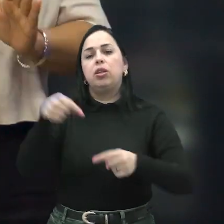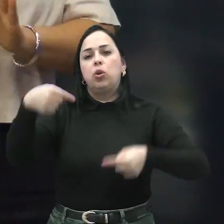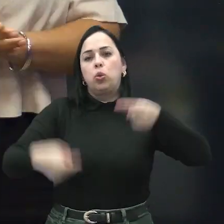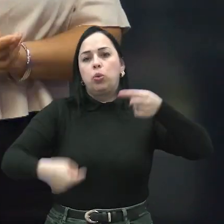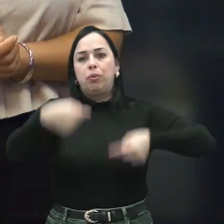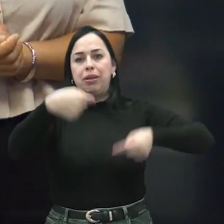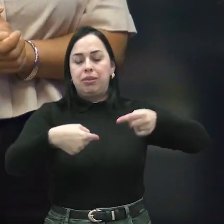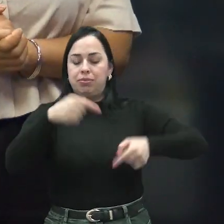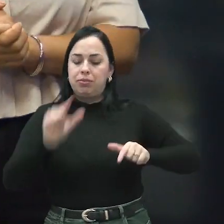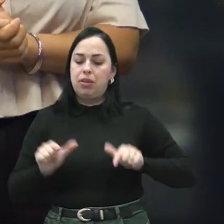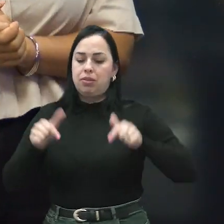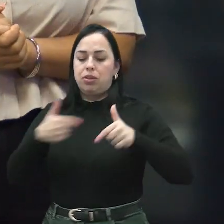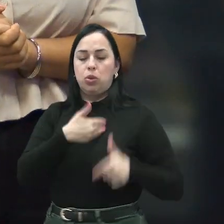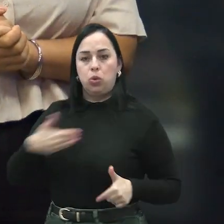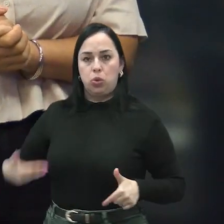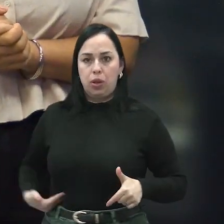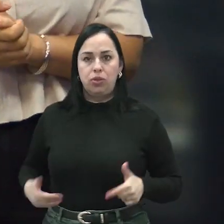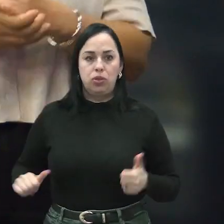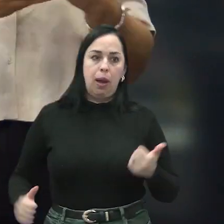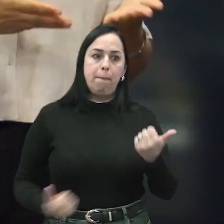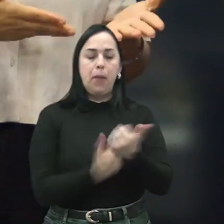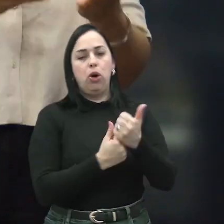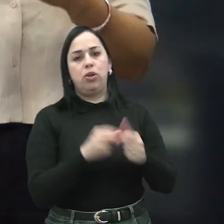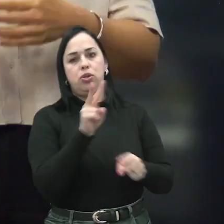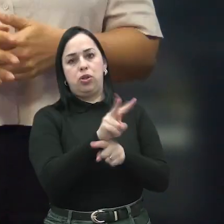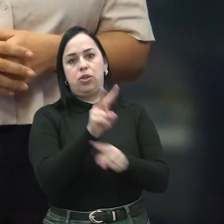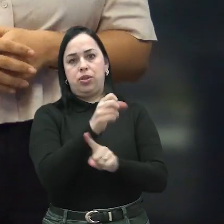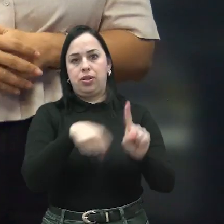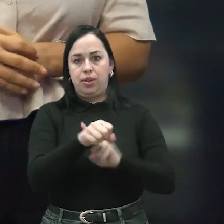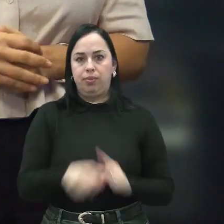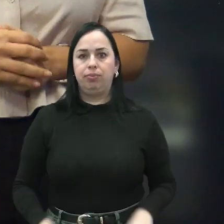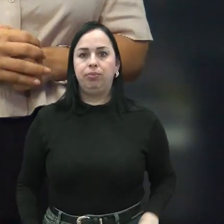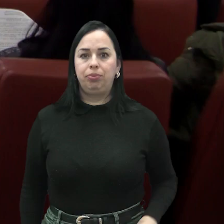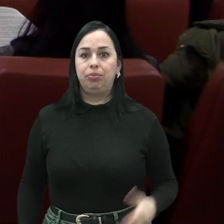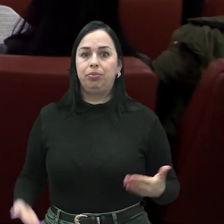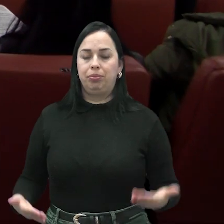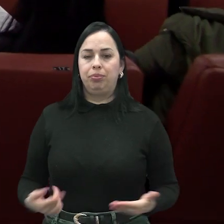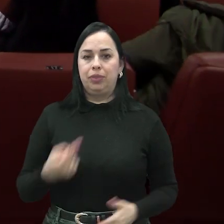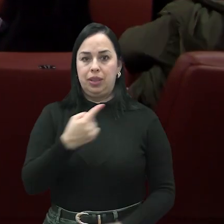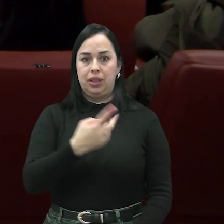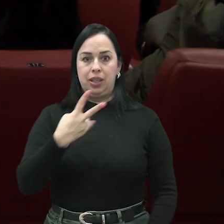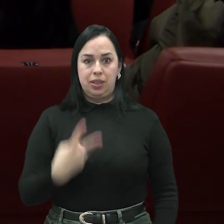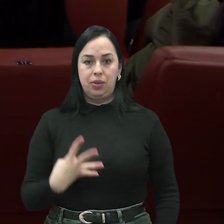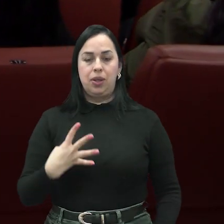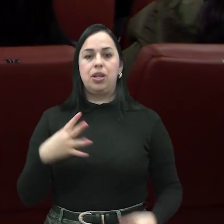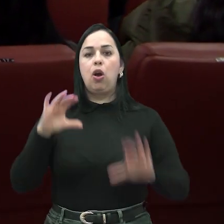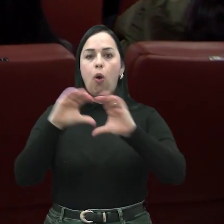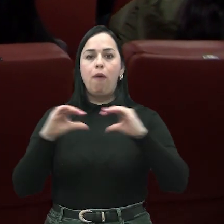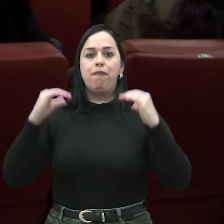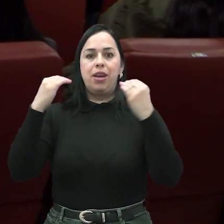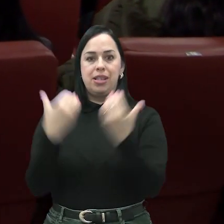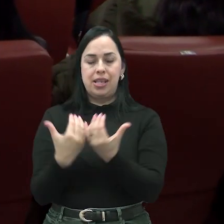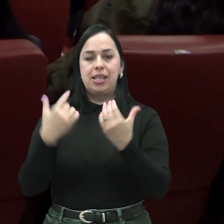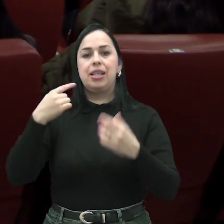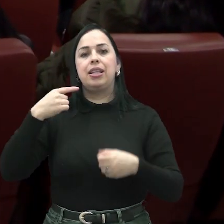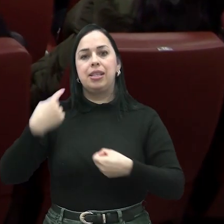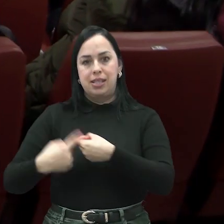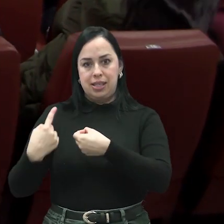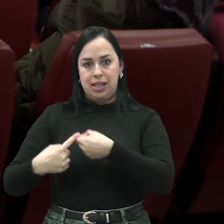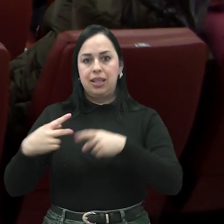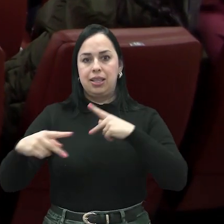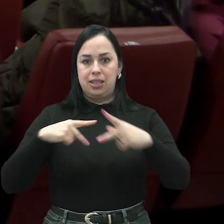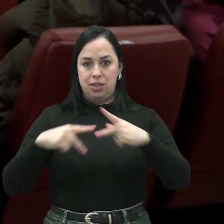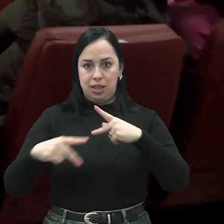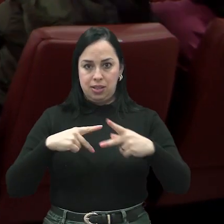objetivo debater políticas públicas de apoio social ao cidadão. Essa é a 14ª Conferência Municipal